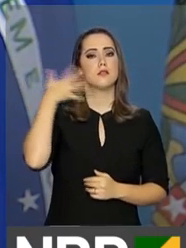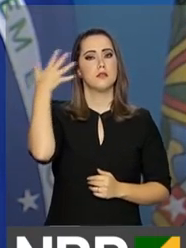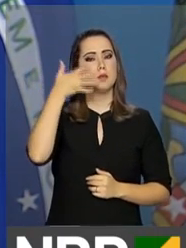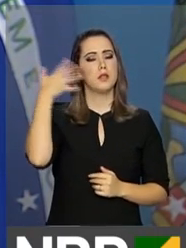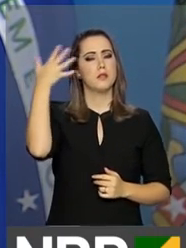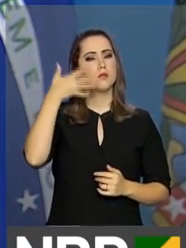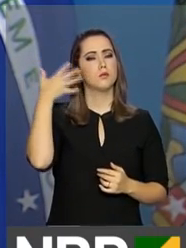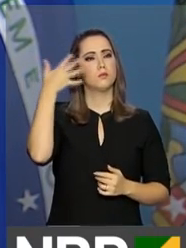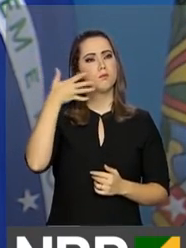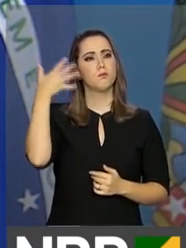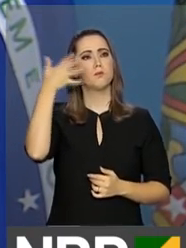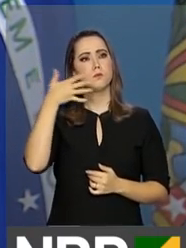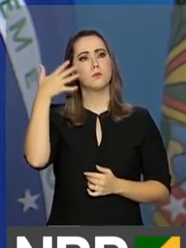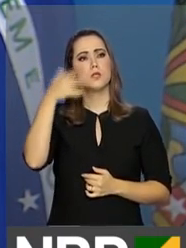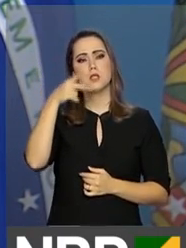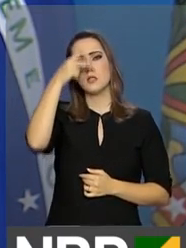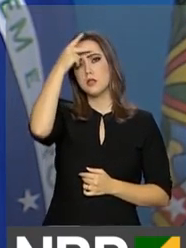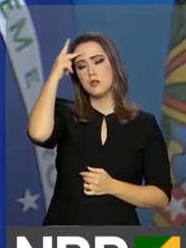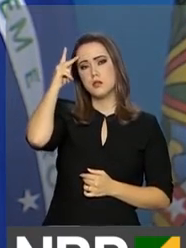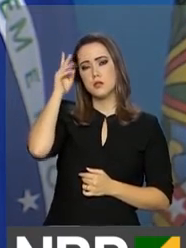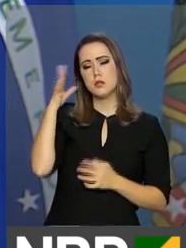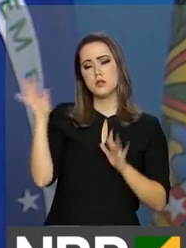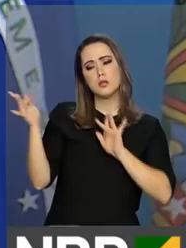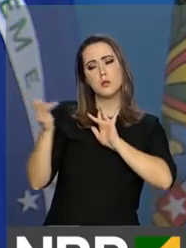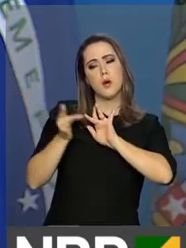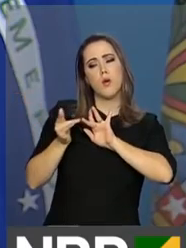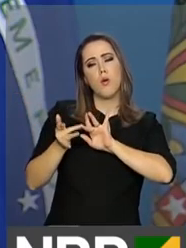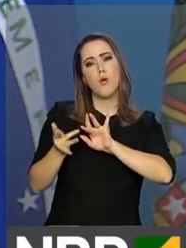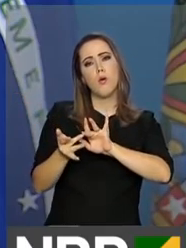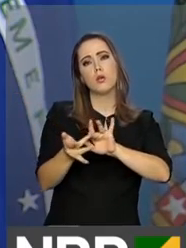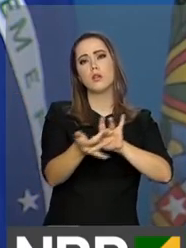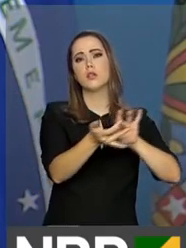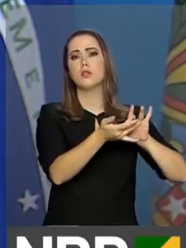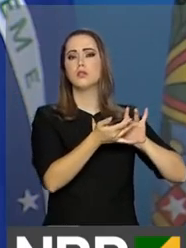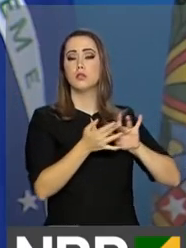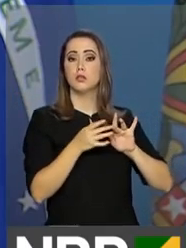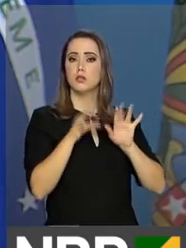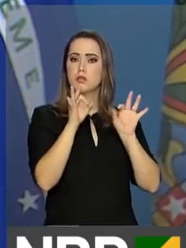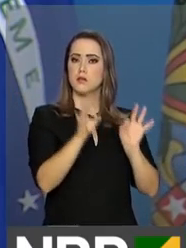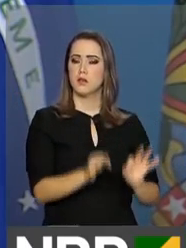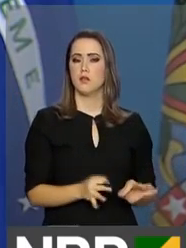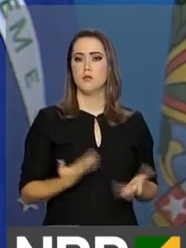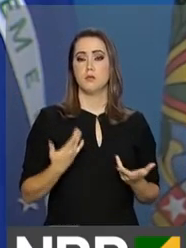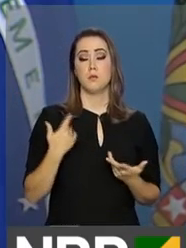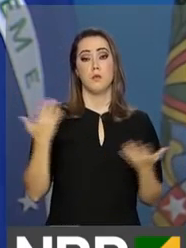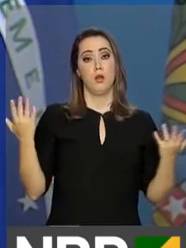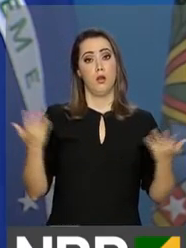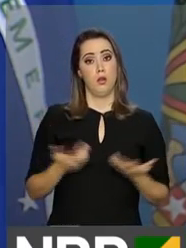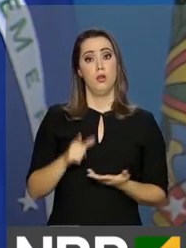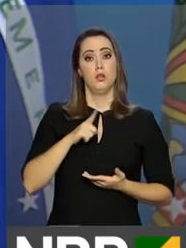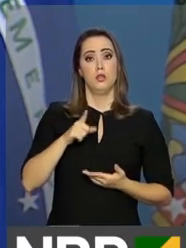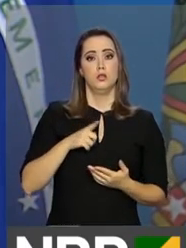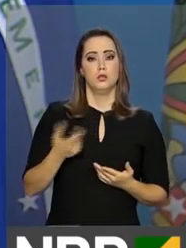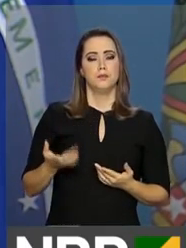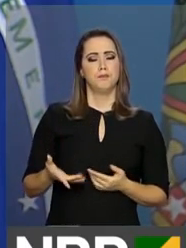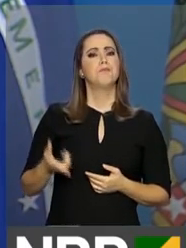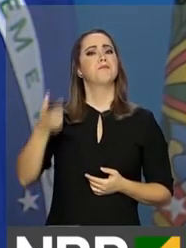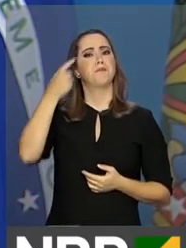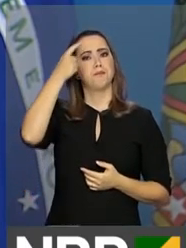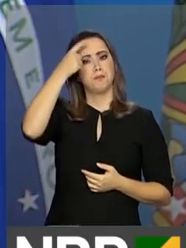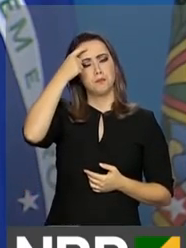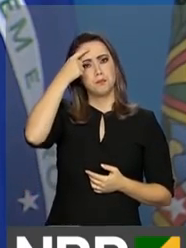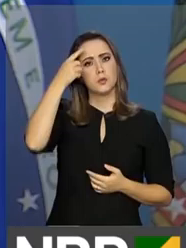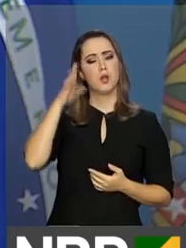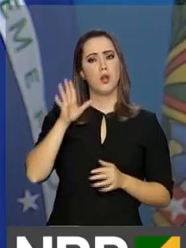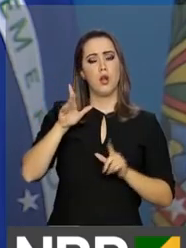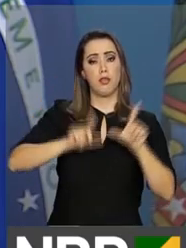tal maneira e as, digamos, as conexões foram feitas de uma tal forma que hoje há uma consciência na